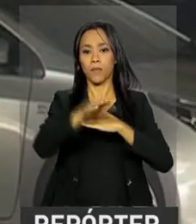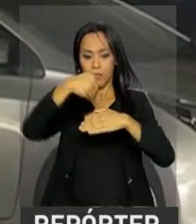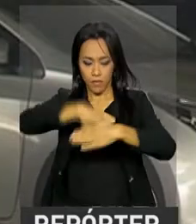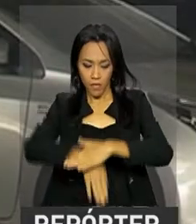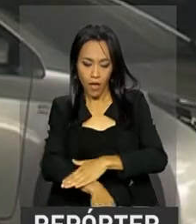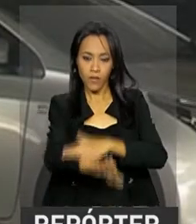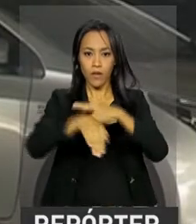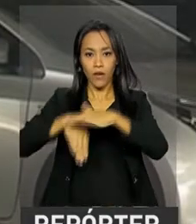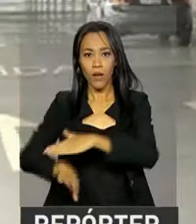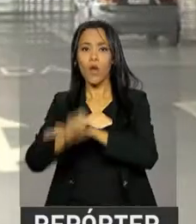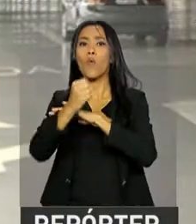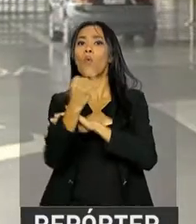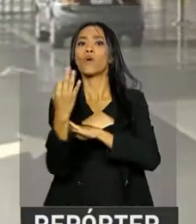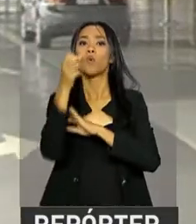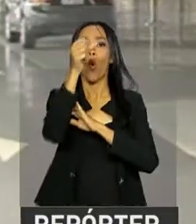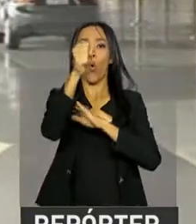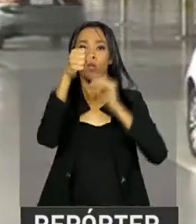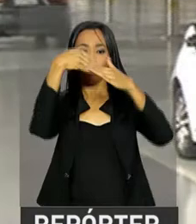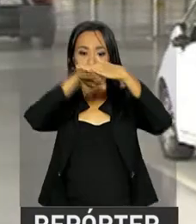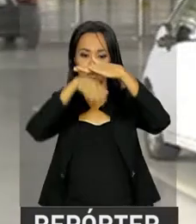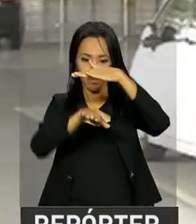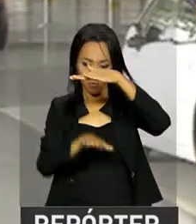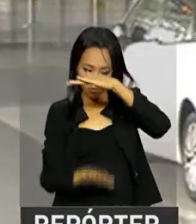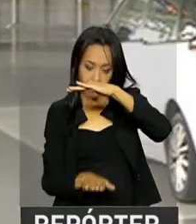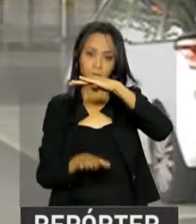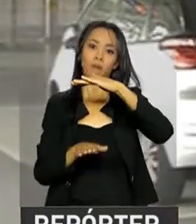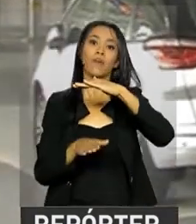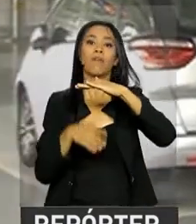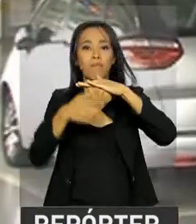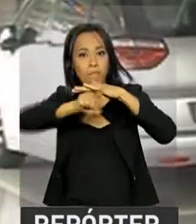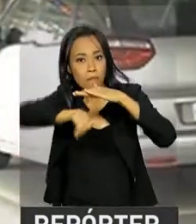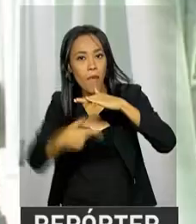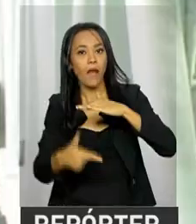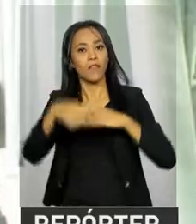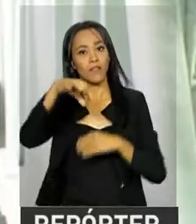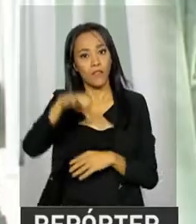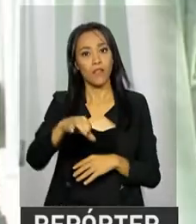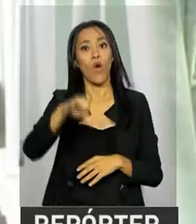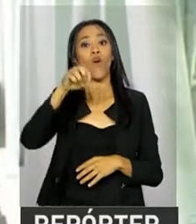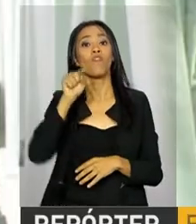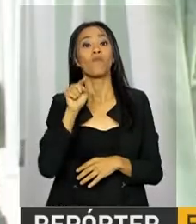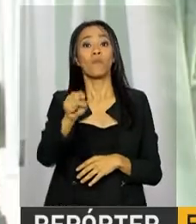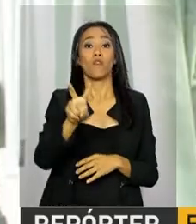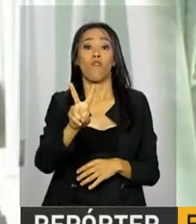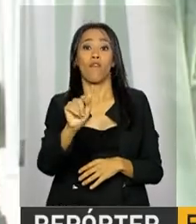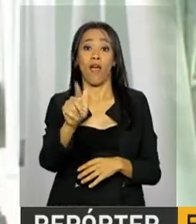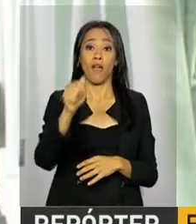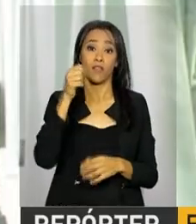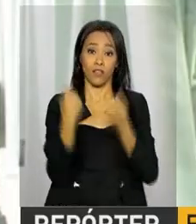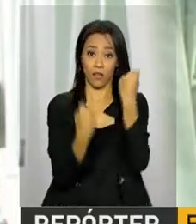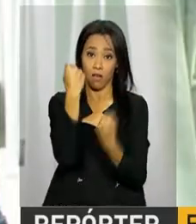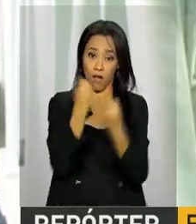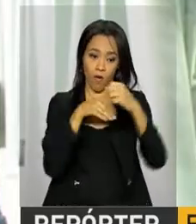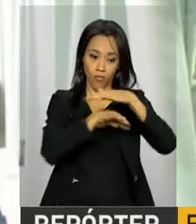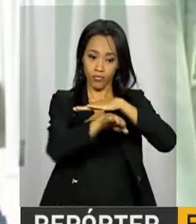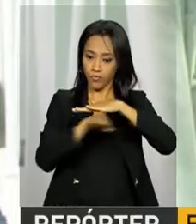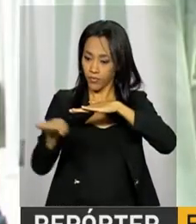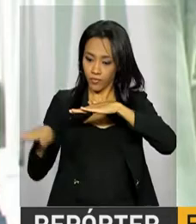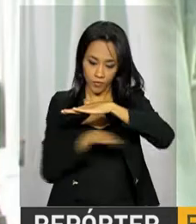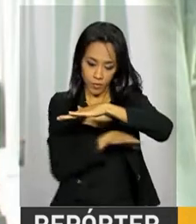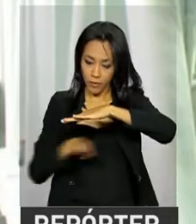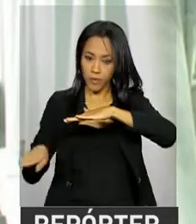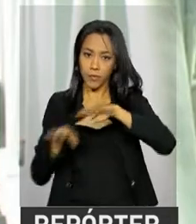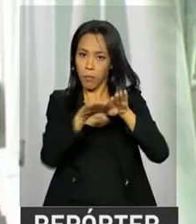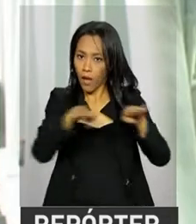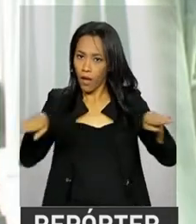com 8 pavimentos, que ampliou para 9 mil as vagas oferecidas. Você tinha poucas áreas de estacionamento, você tinha